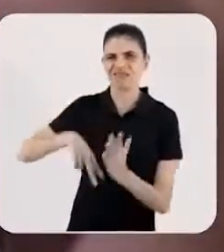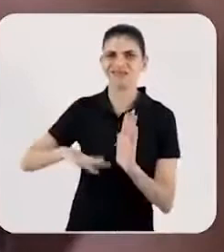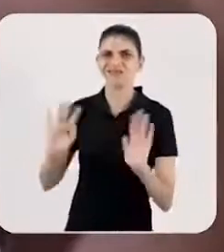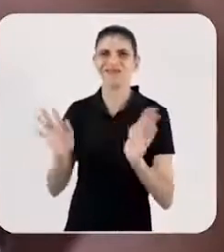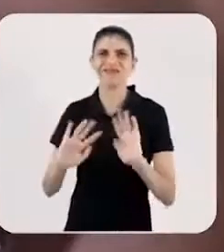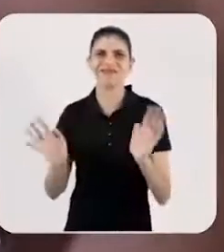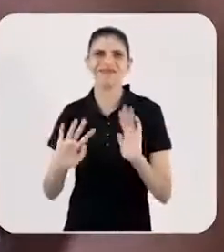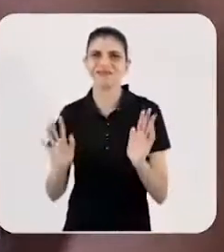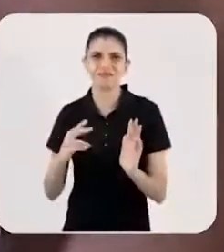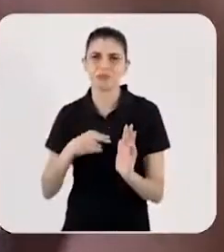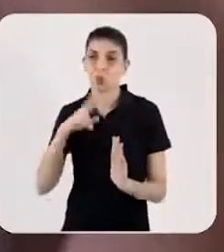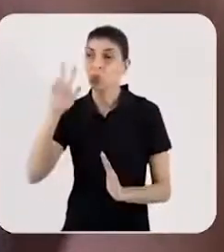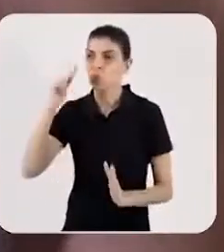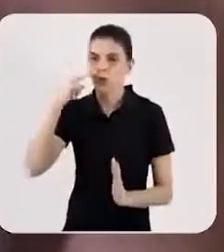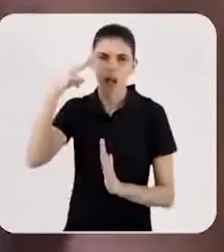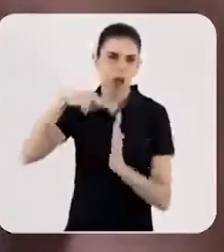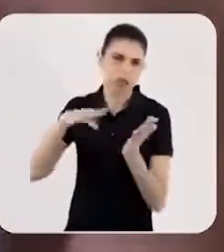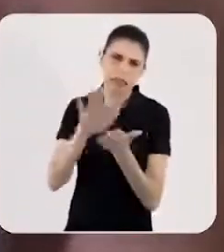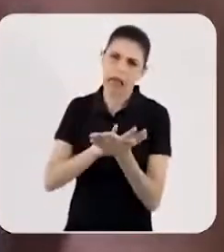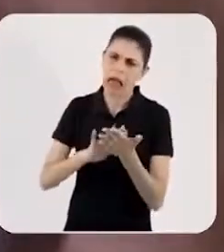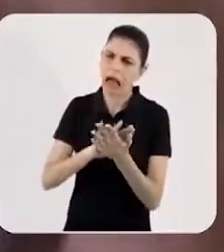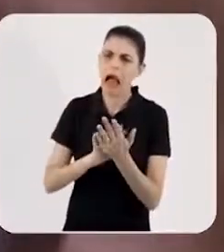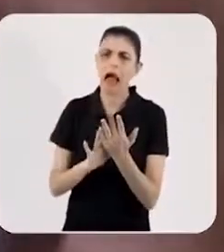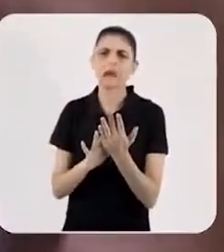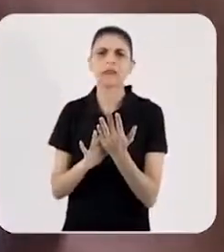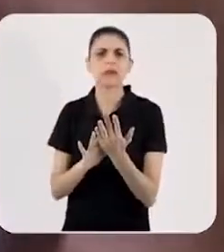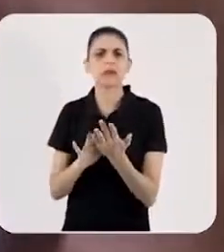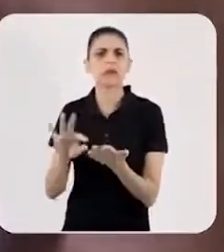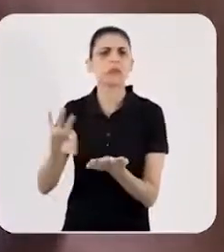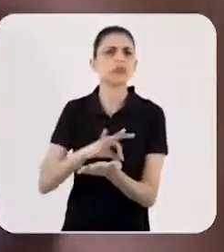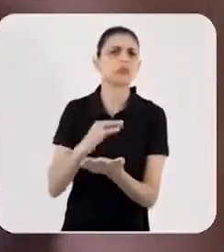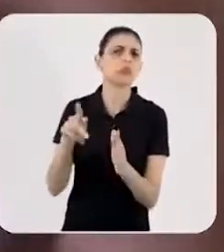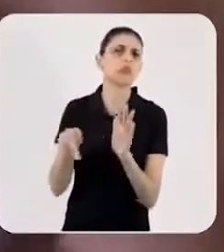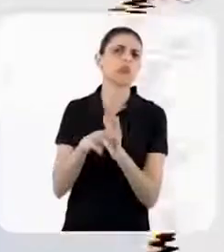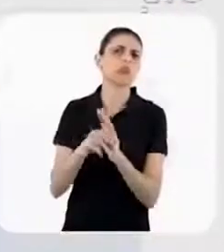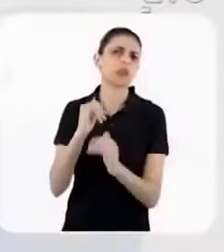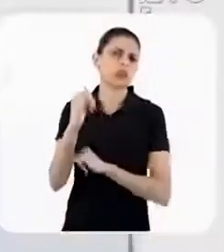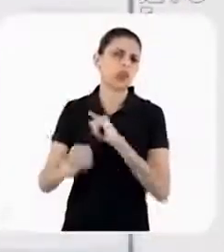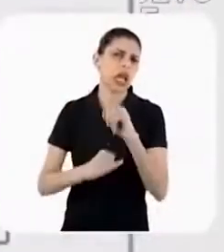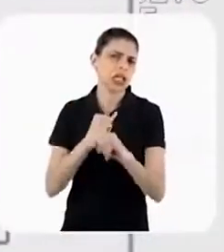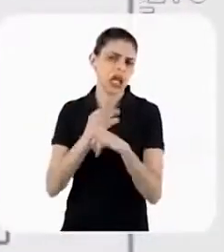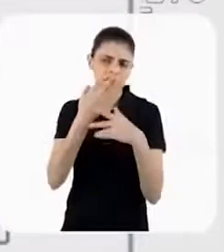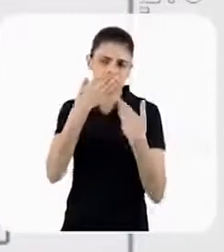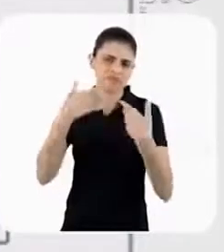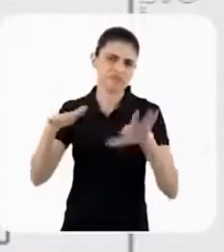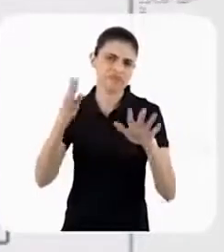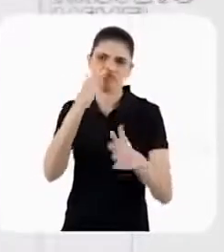não. Eu nunca li um termo de segurança, um termo de contrato que eu assino na internet.